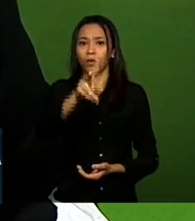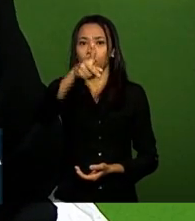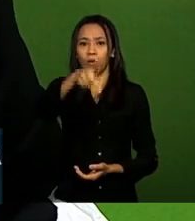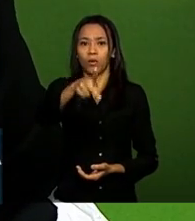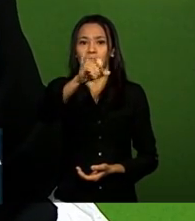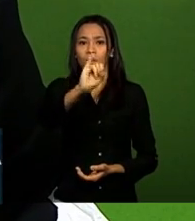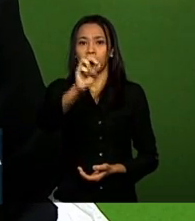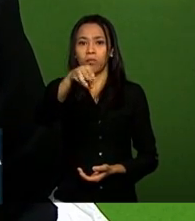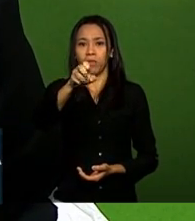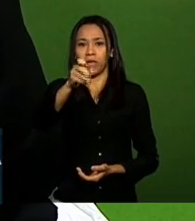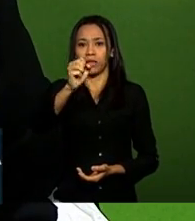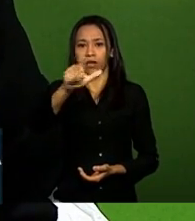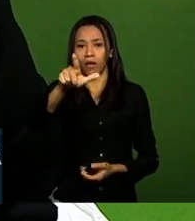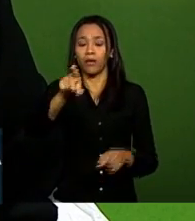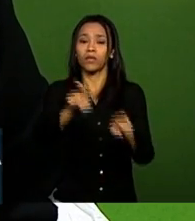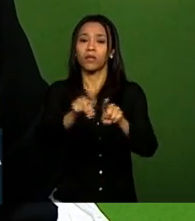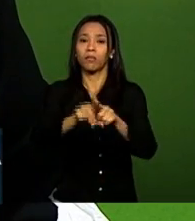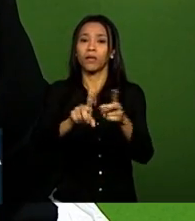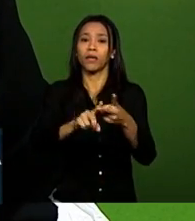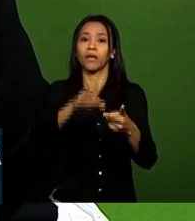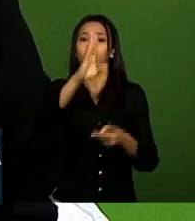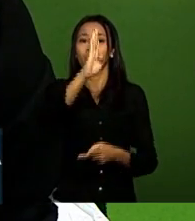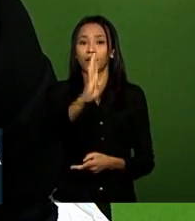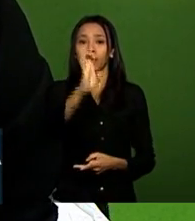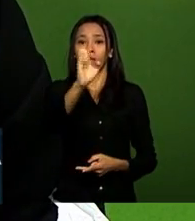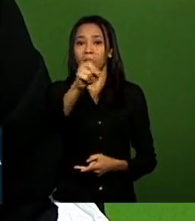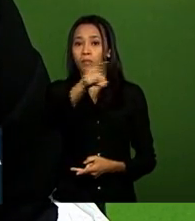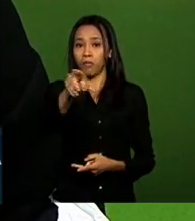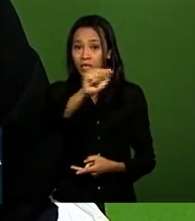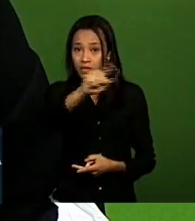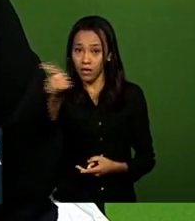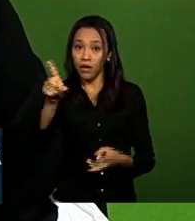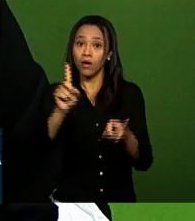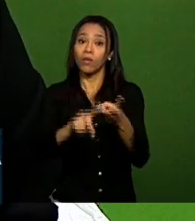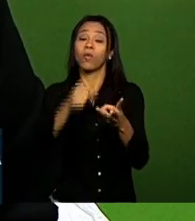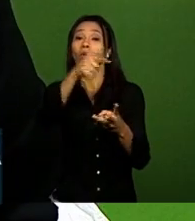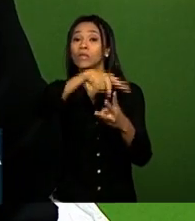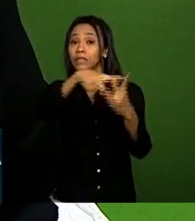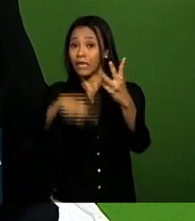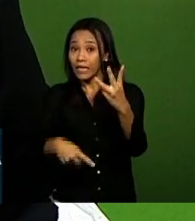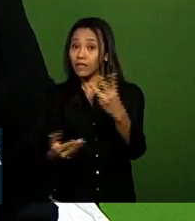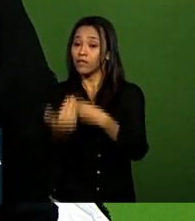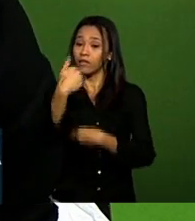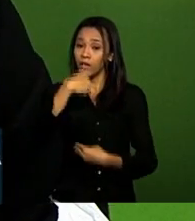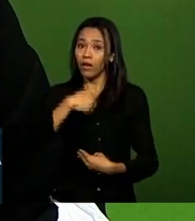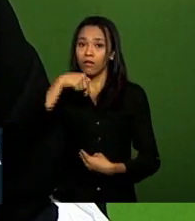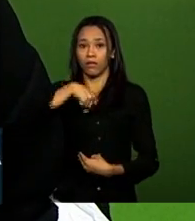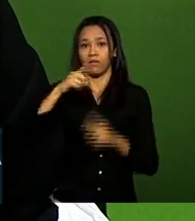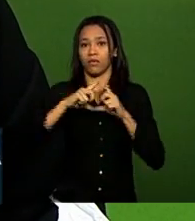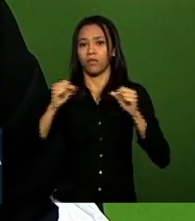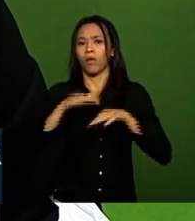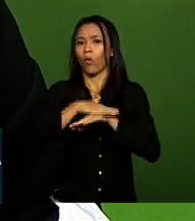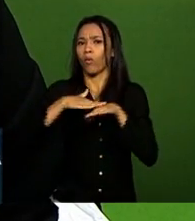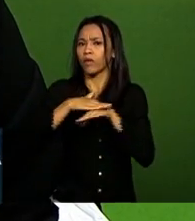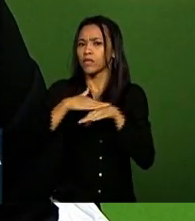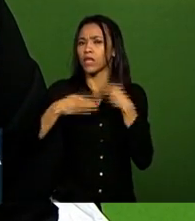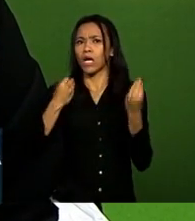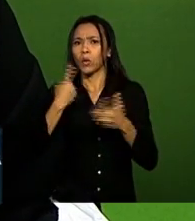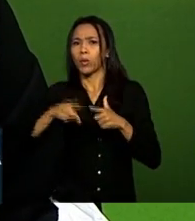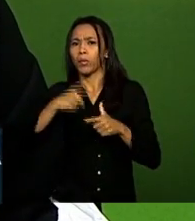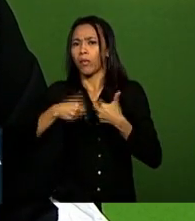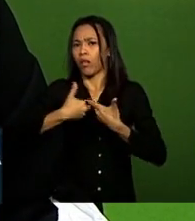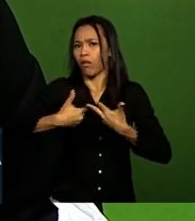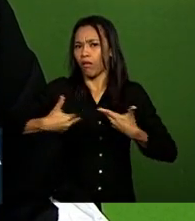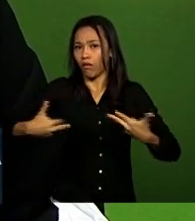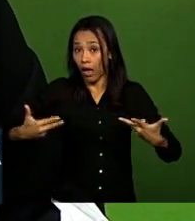pesão eh Governador al Presidente tem dialogado permanentemente e se são temas de responsabilidade de